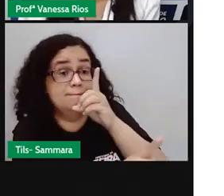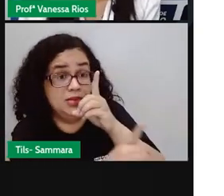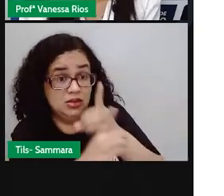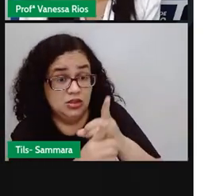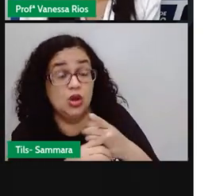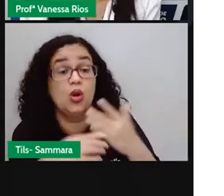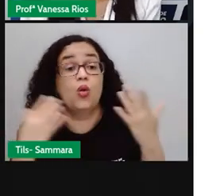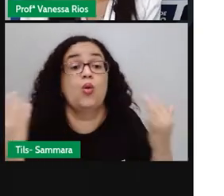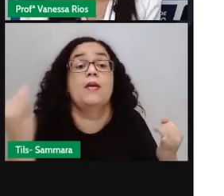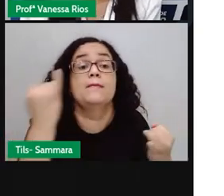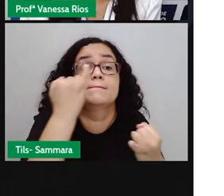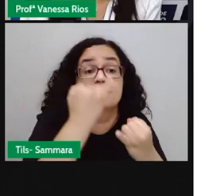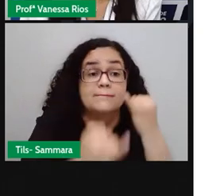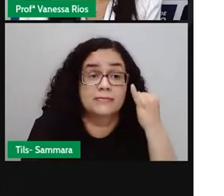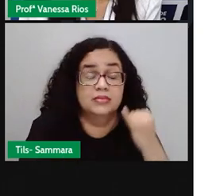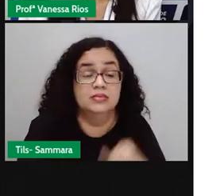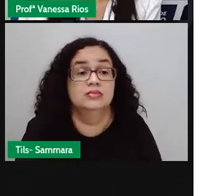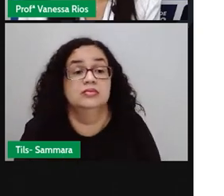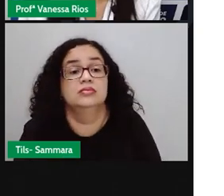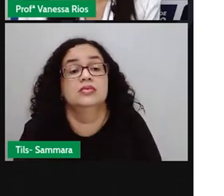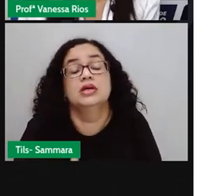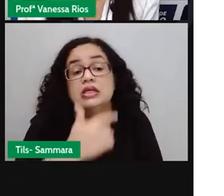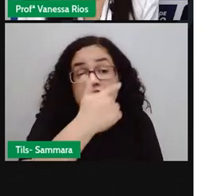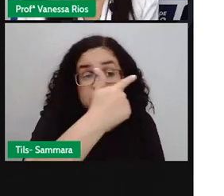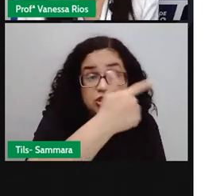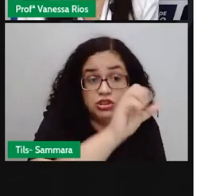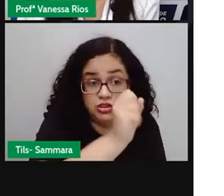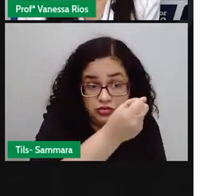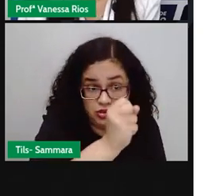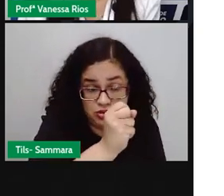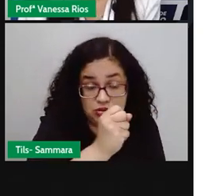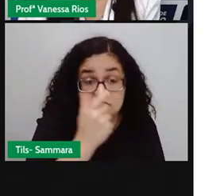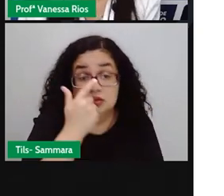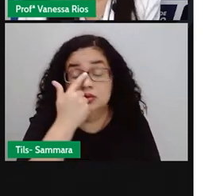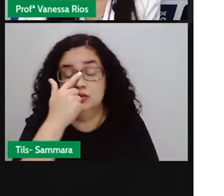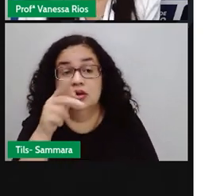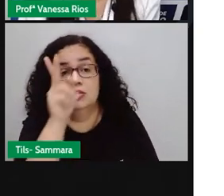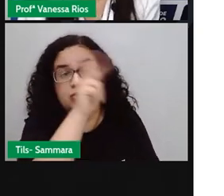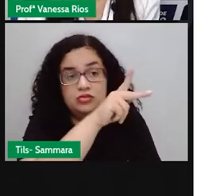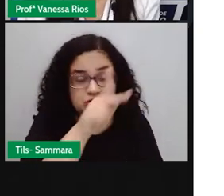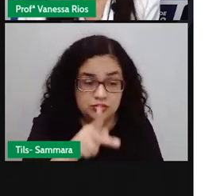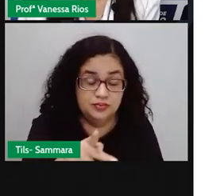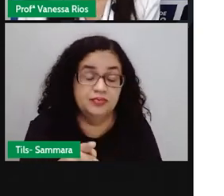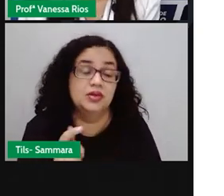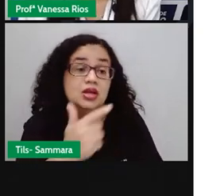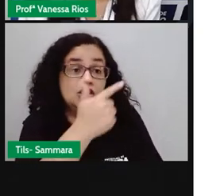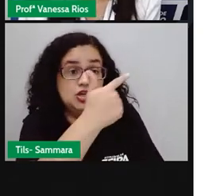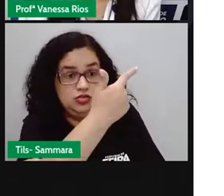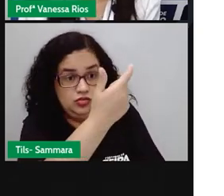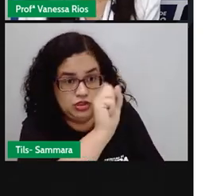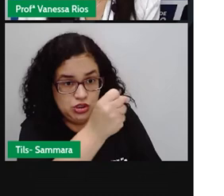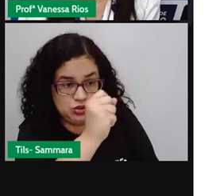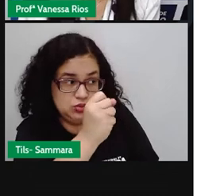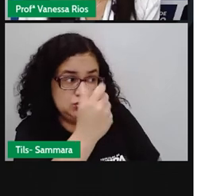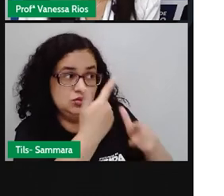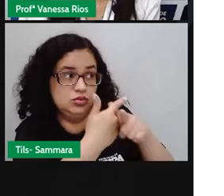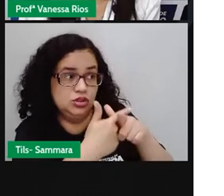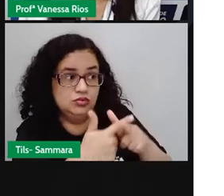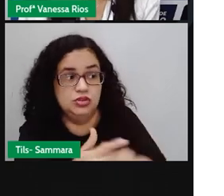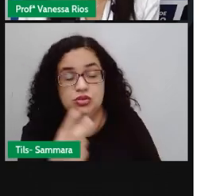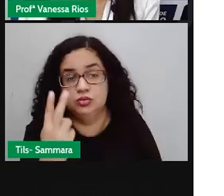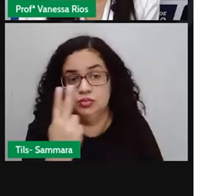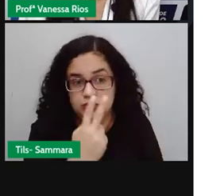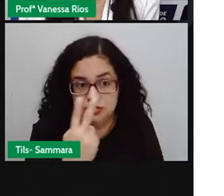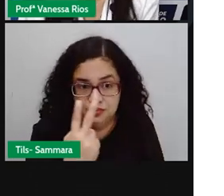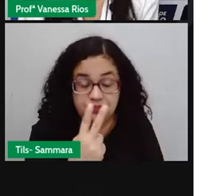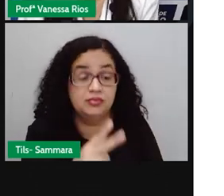descobrir qual é a metade de 28? Aí, o que a Pró fez? Dividiu 28 por